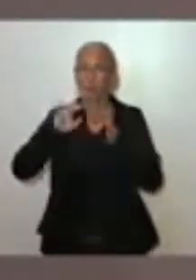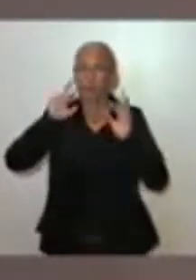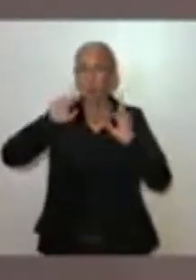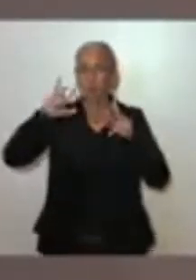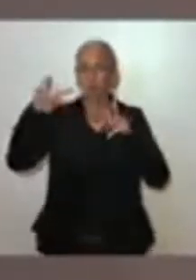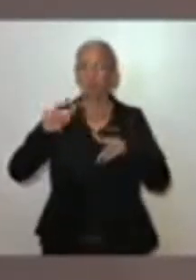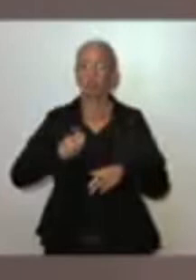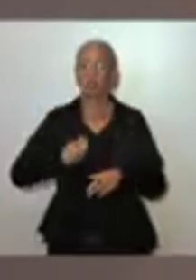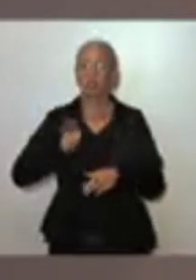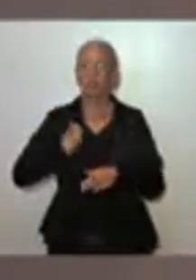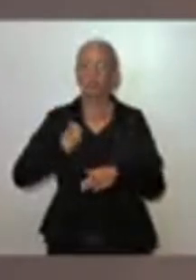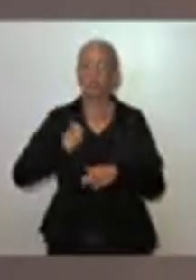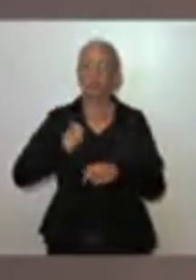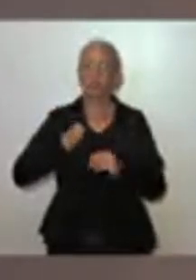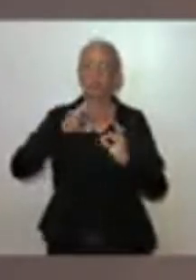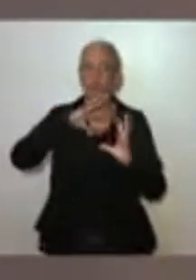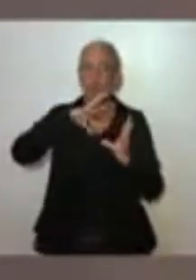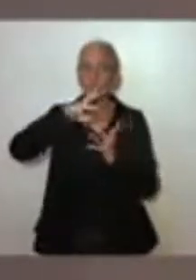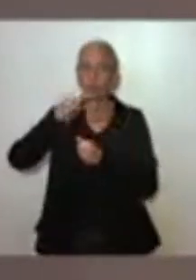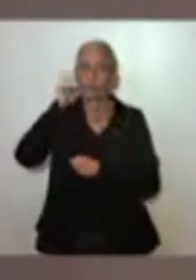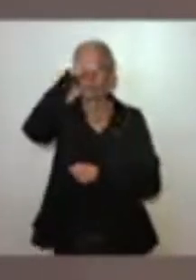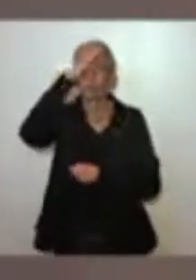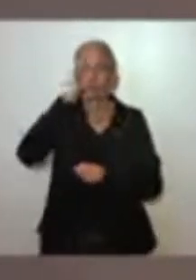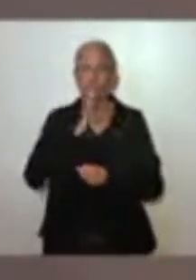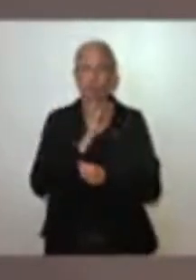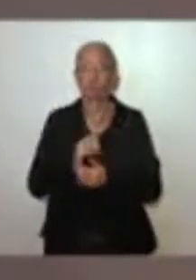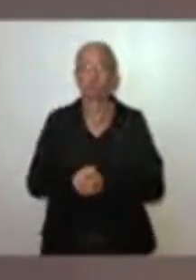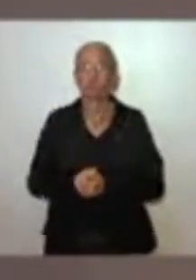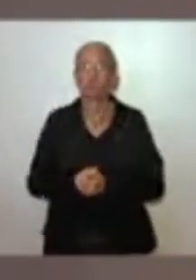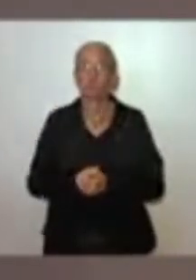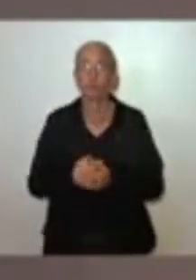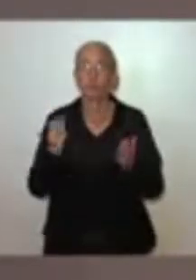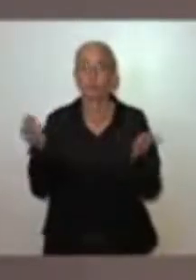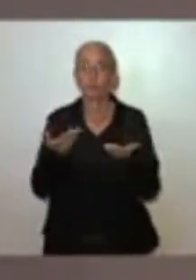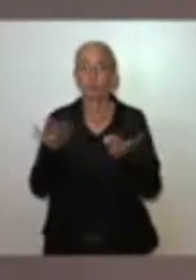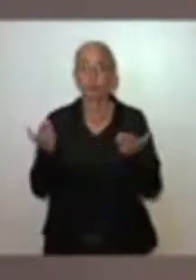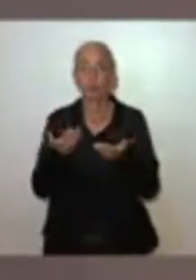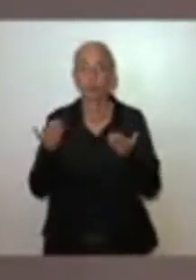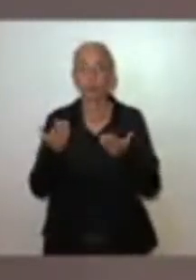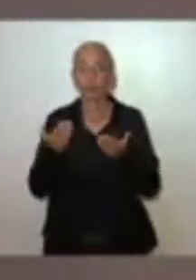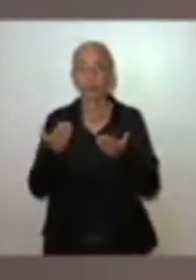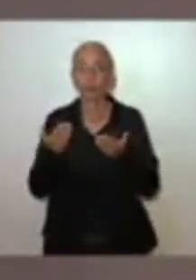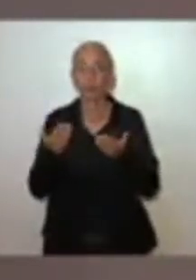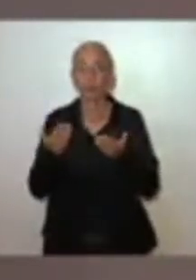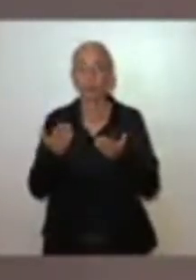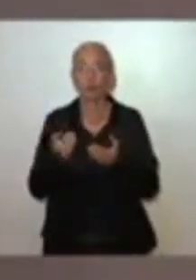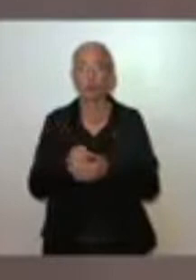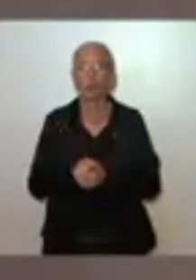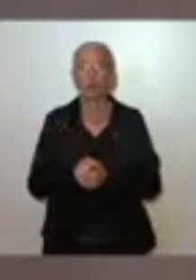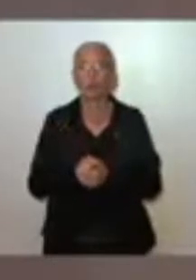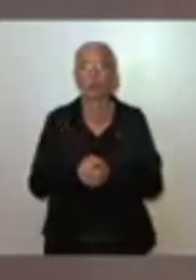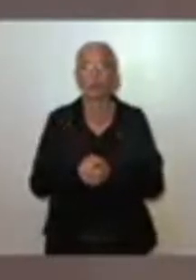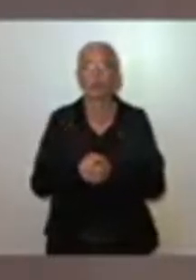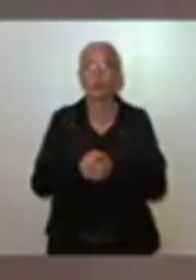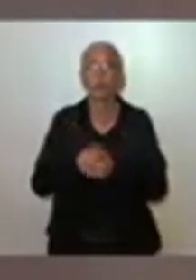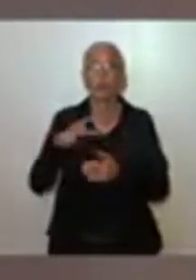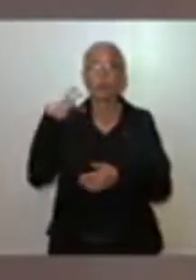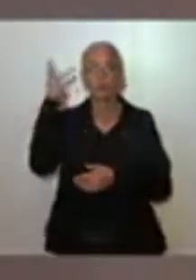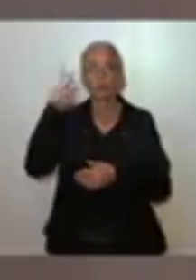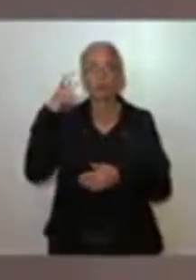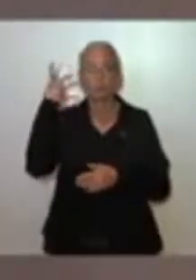para o Brasil e para o mundo eu estou no Supremo Tribunal Federal há nove anos